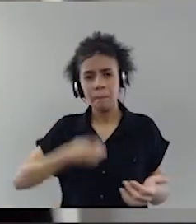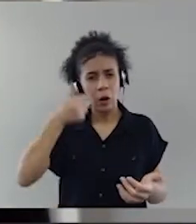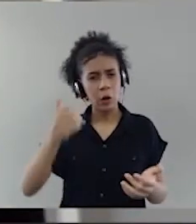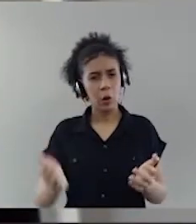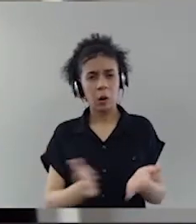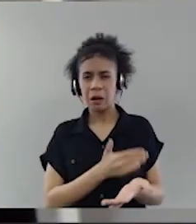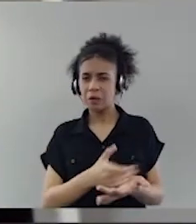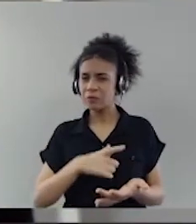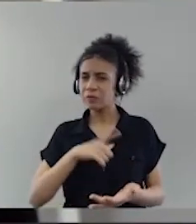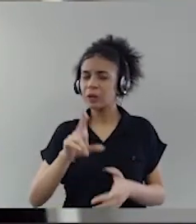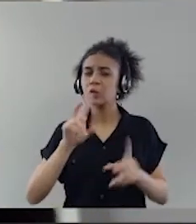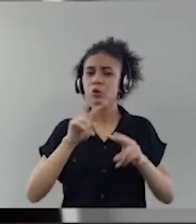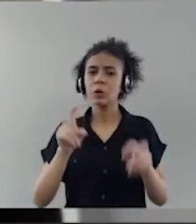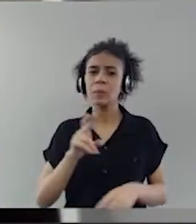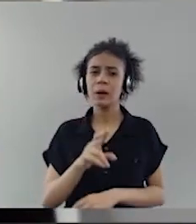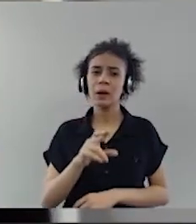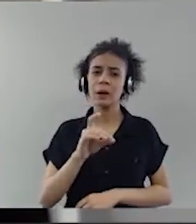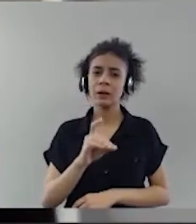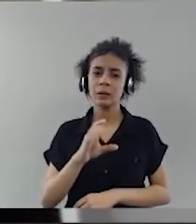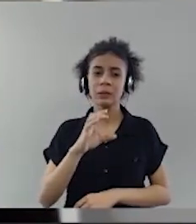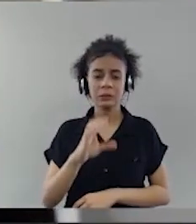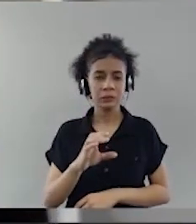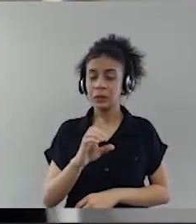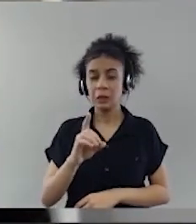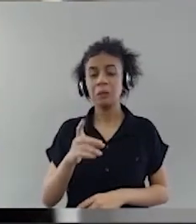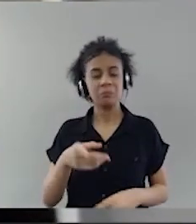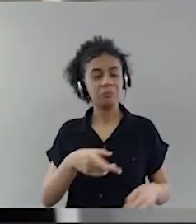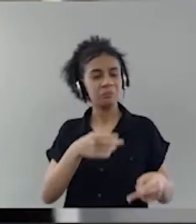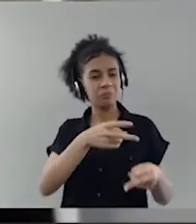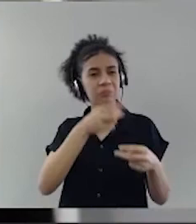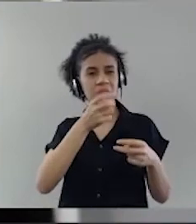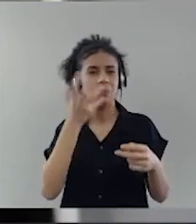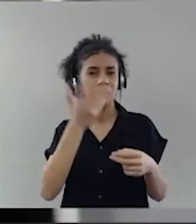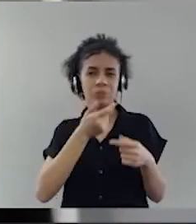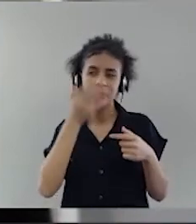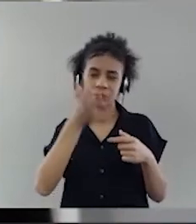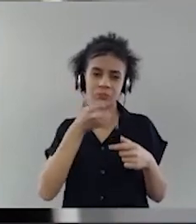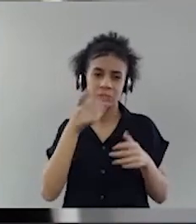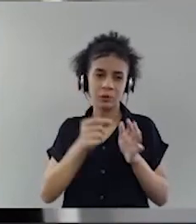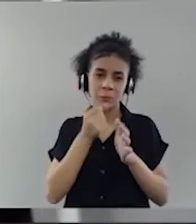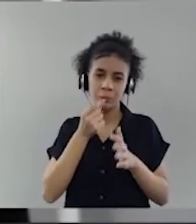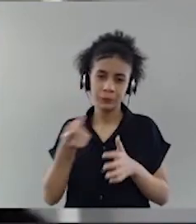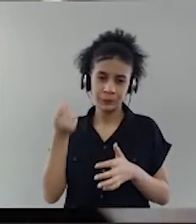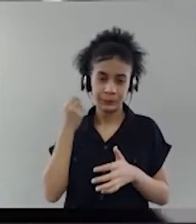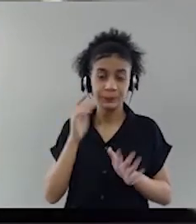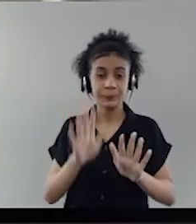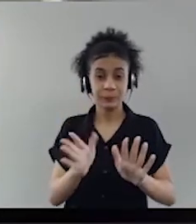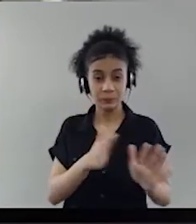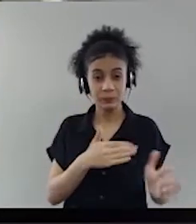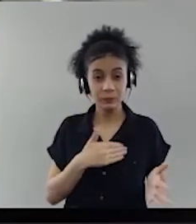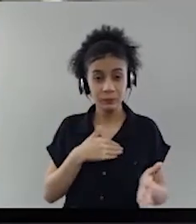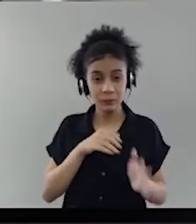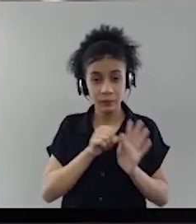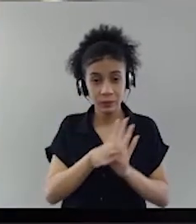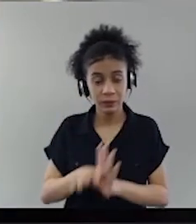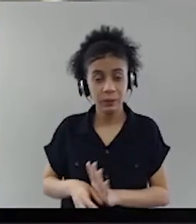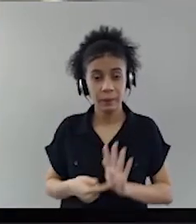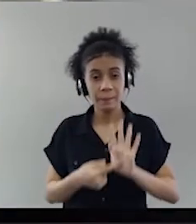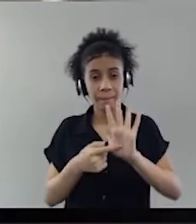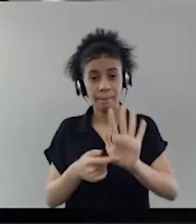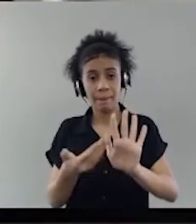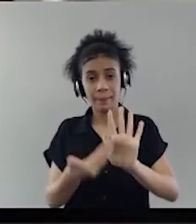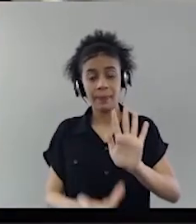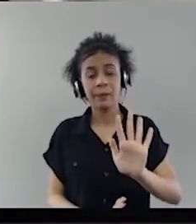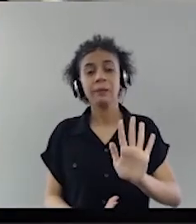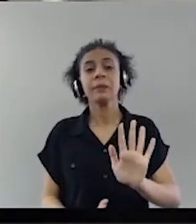escrito sobre RDC, né, o que não é nenhuma surpresa pela exposição magnífica que fez há pouco. Bem, eu vou compartilhar uma apresentação com